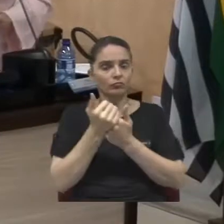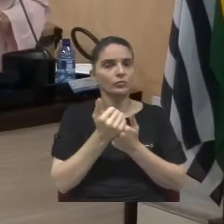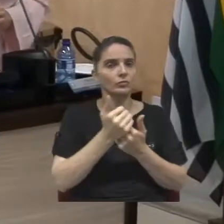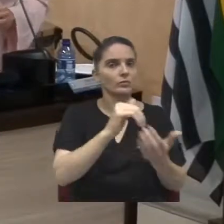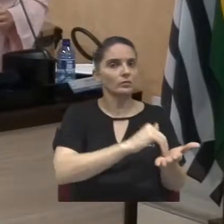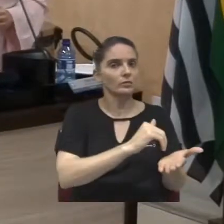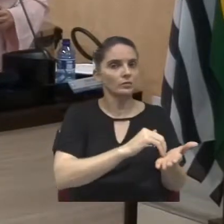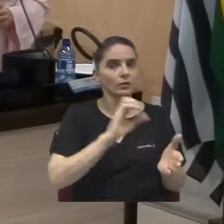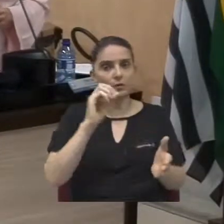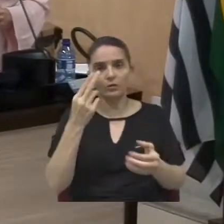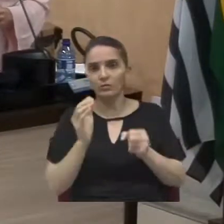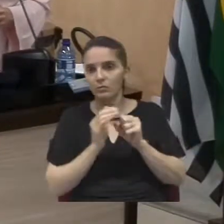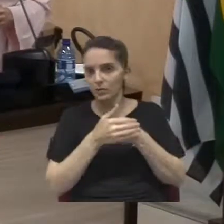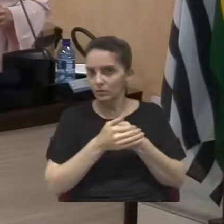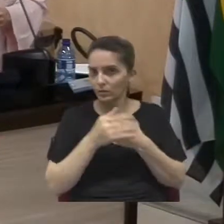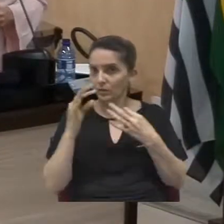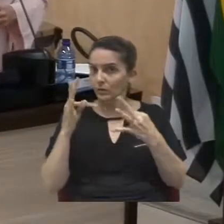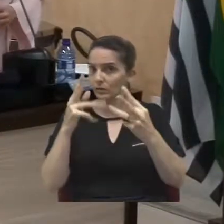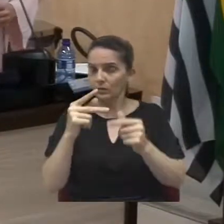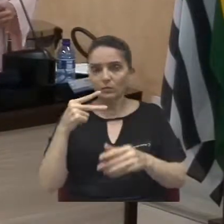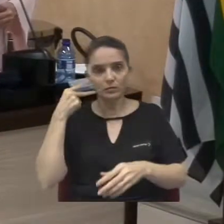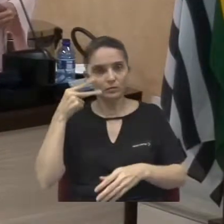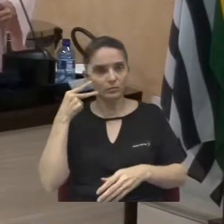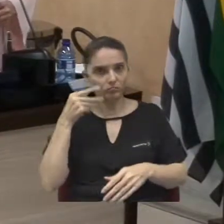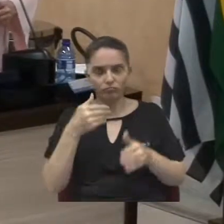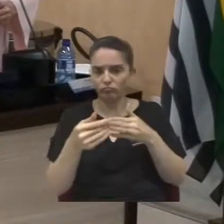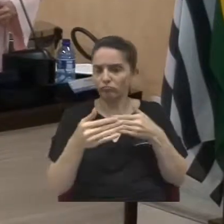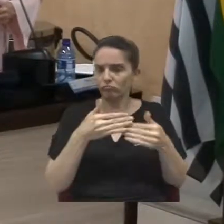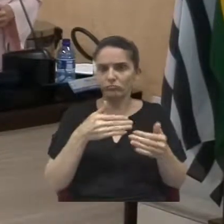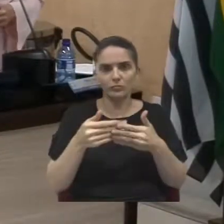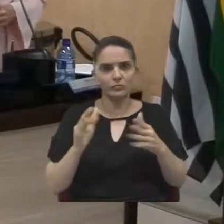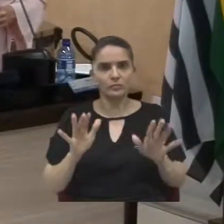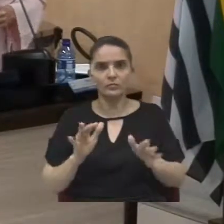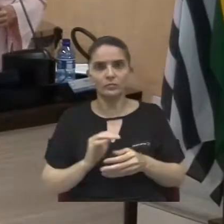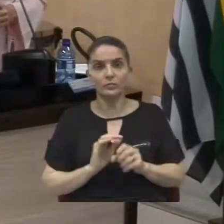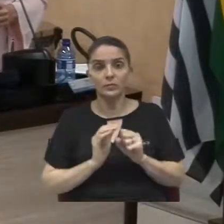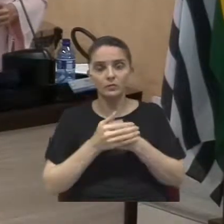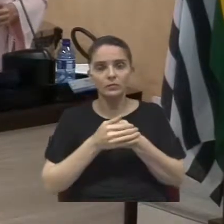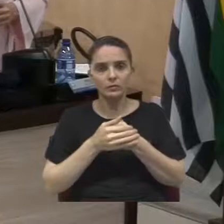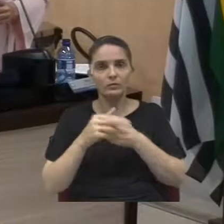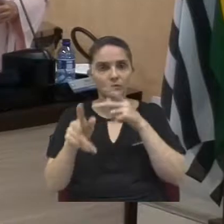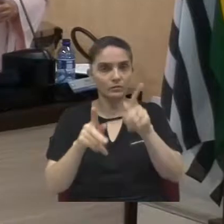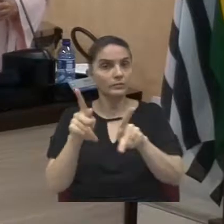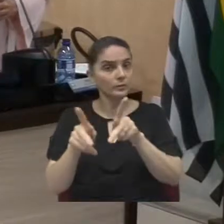defender. Nós estamos aqui, todos os vereadores, indistintamente, para defender a população.